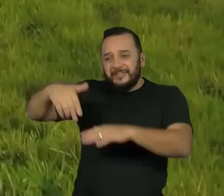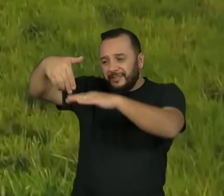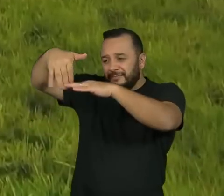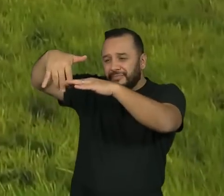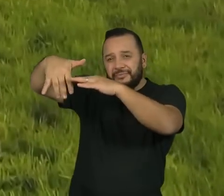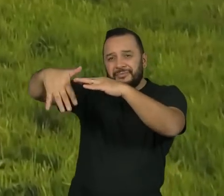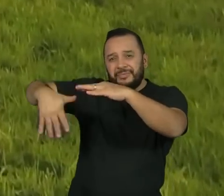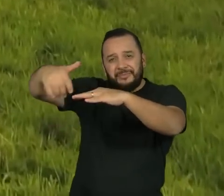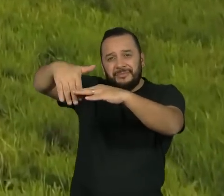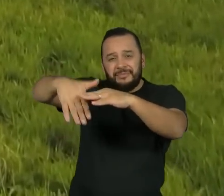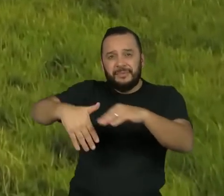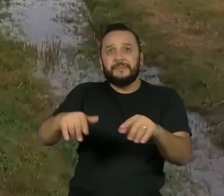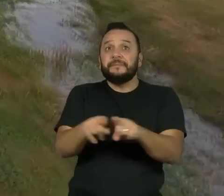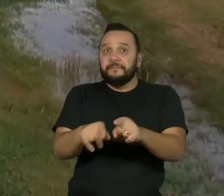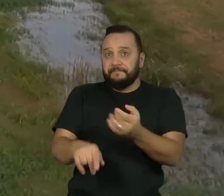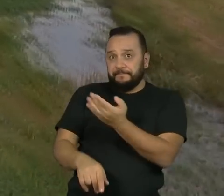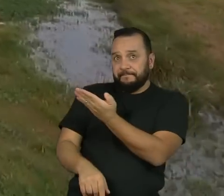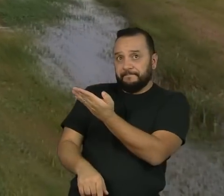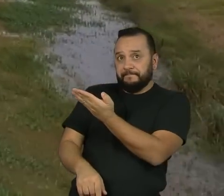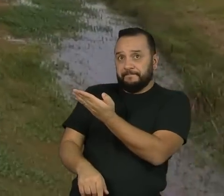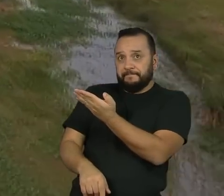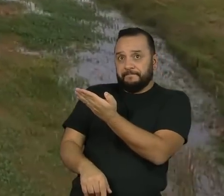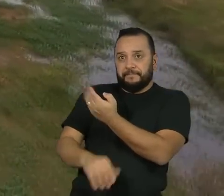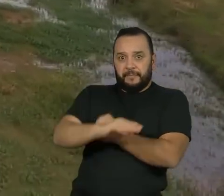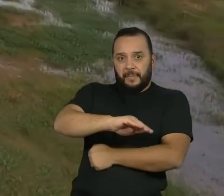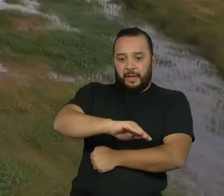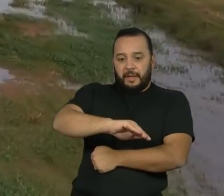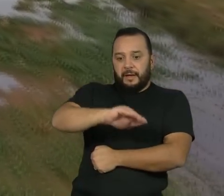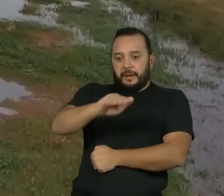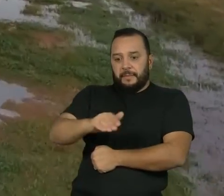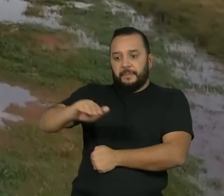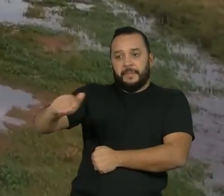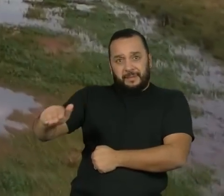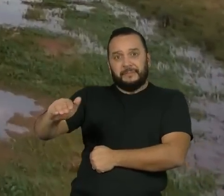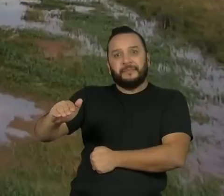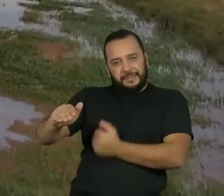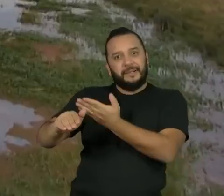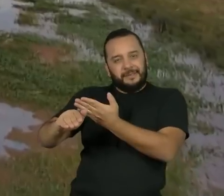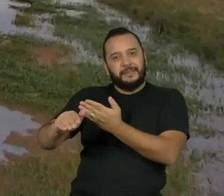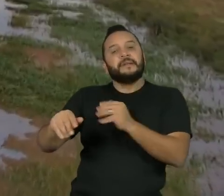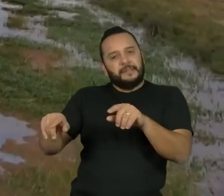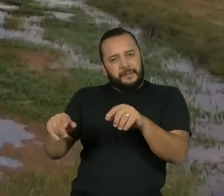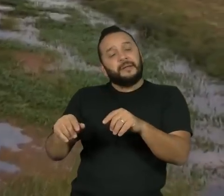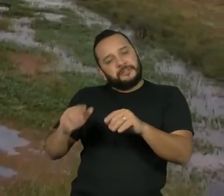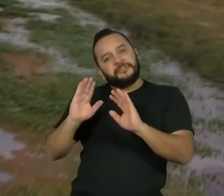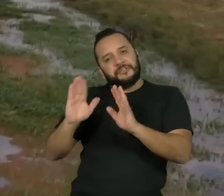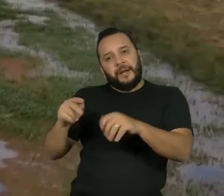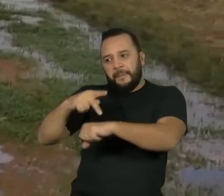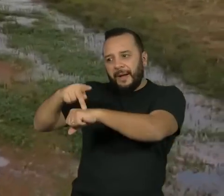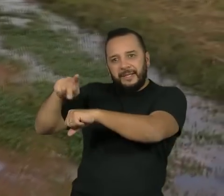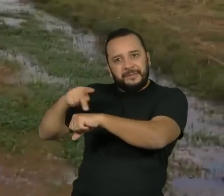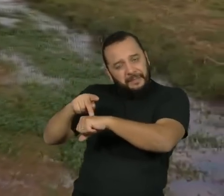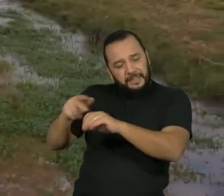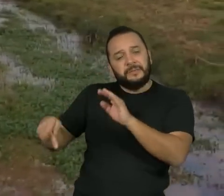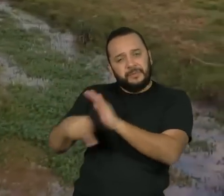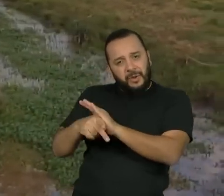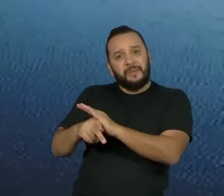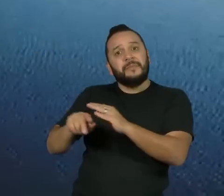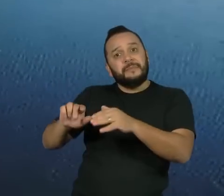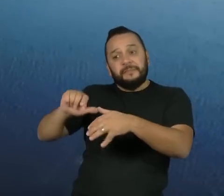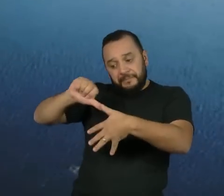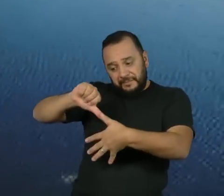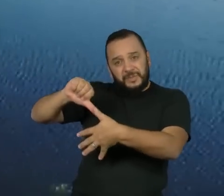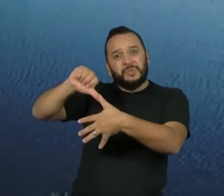O Pampa, que se estende por outros países da América do Sul, é um dos biomas mais degradados em sua área no